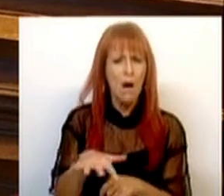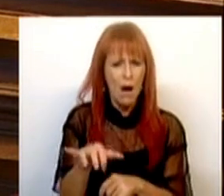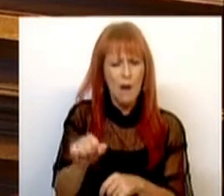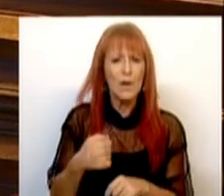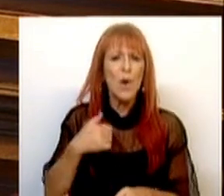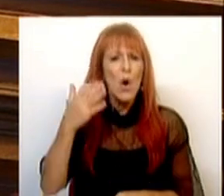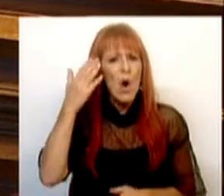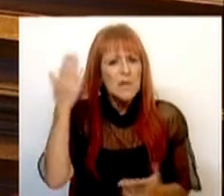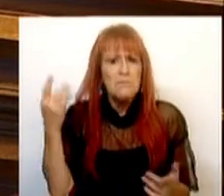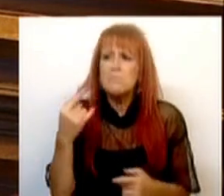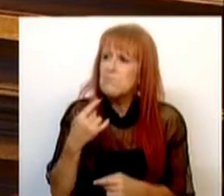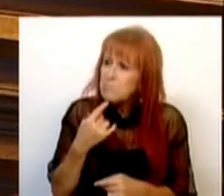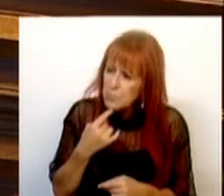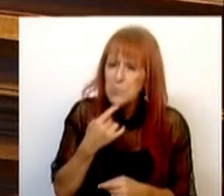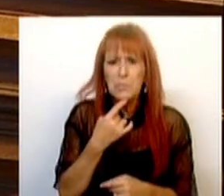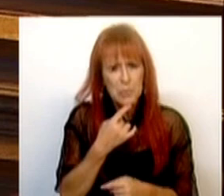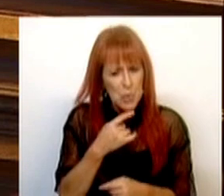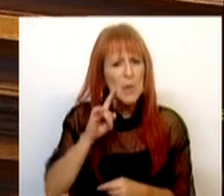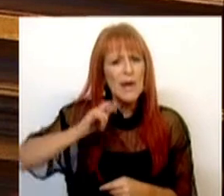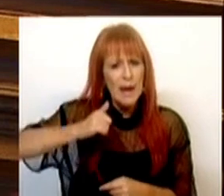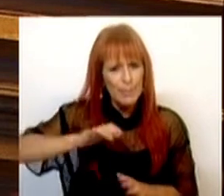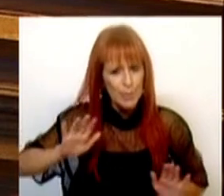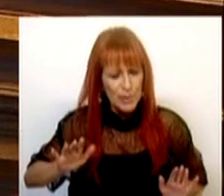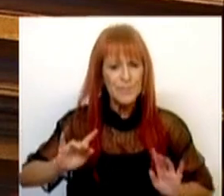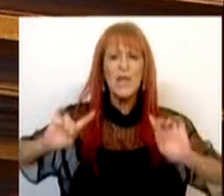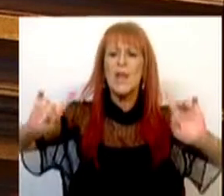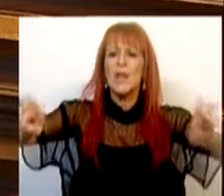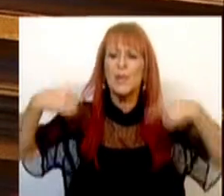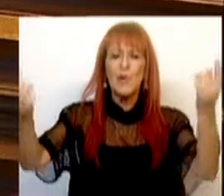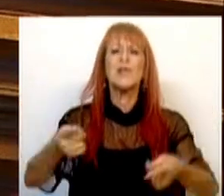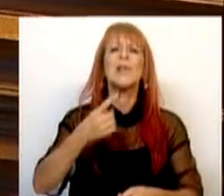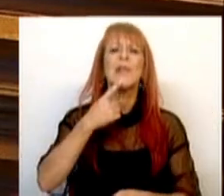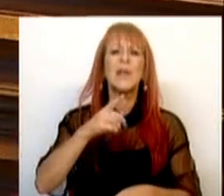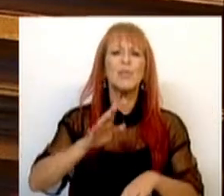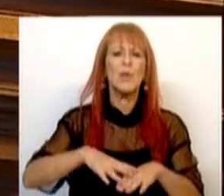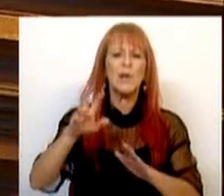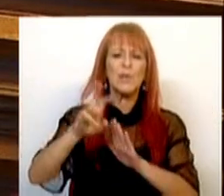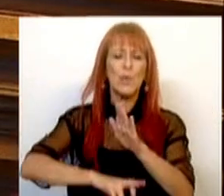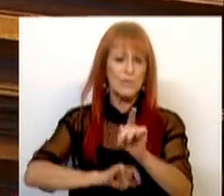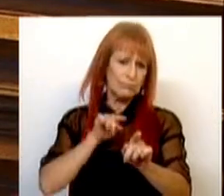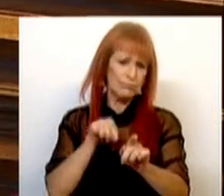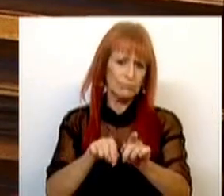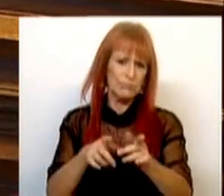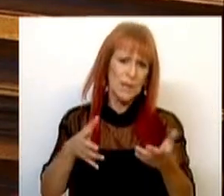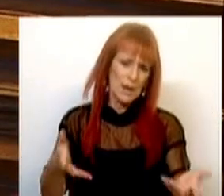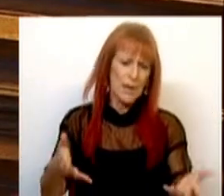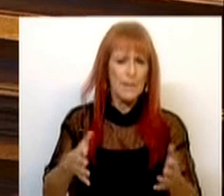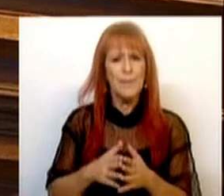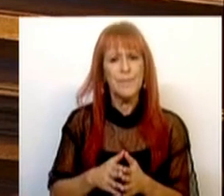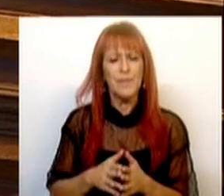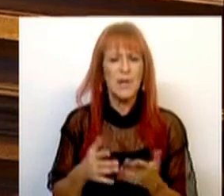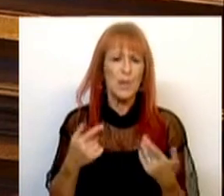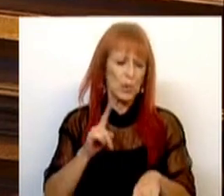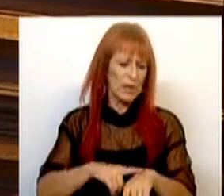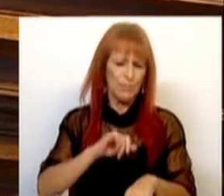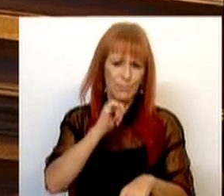que nos parece muito, muito relevante. Depois, dizer ainda sobre o relatório propriamente dito, também, não tenho